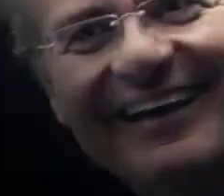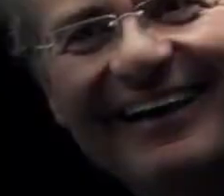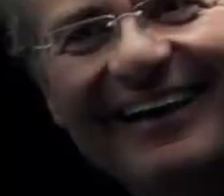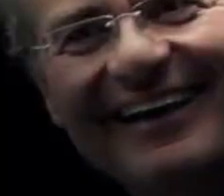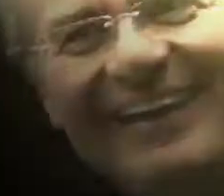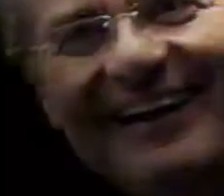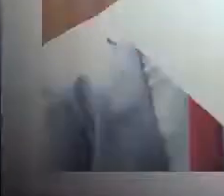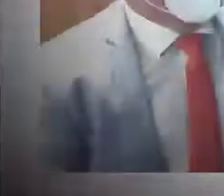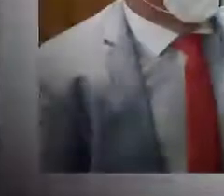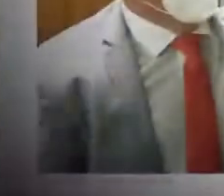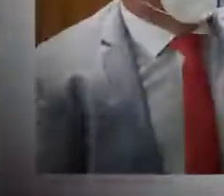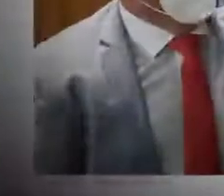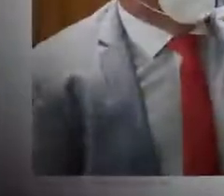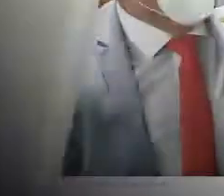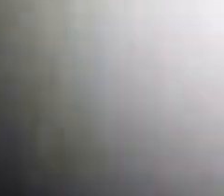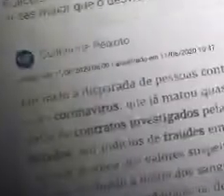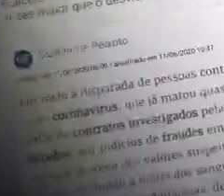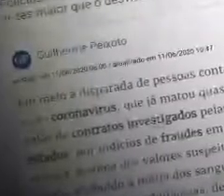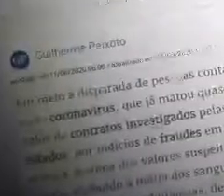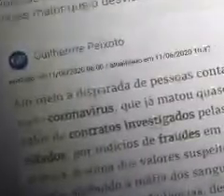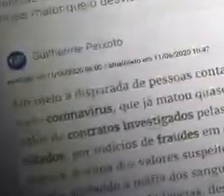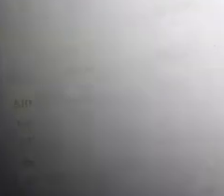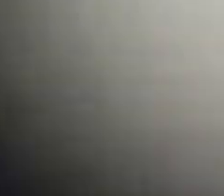E aí